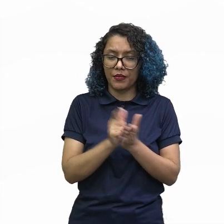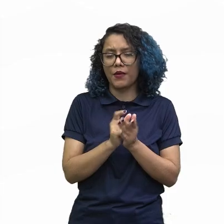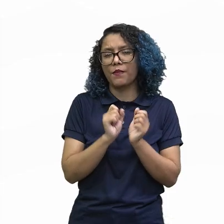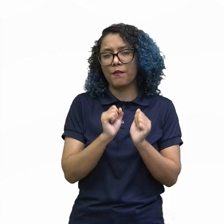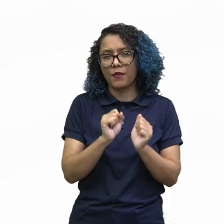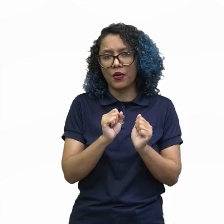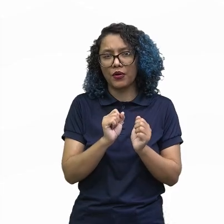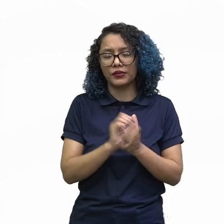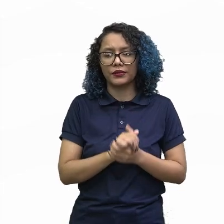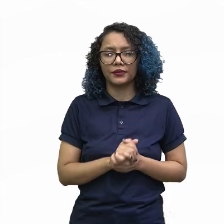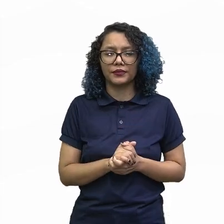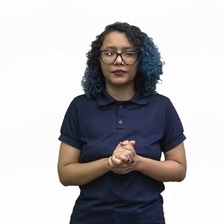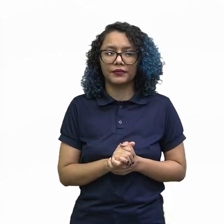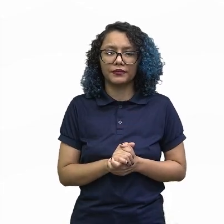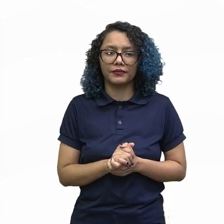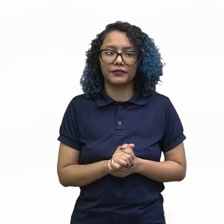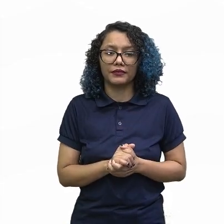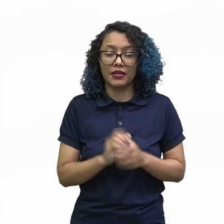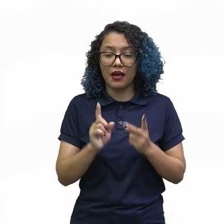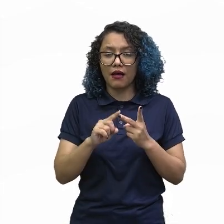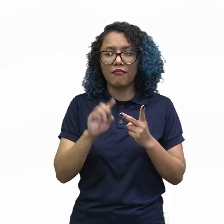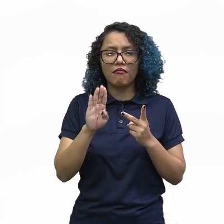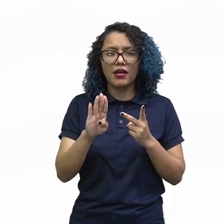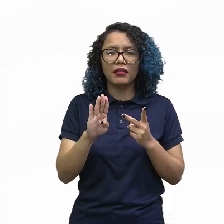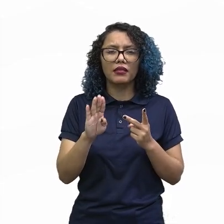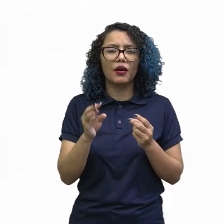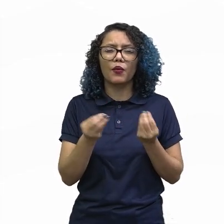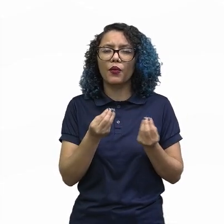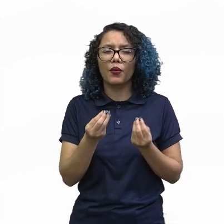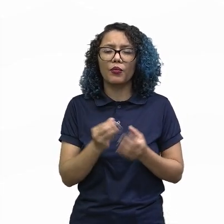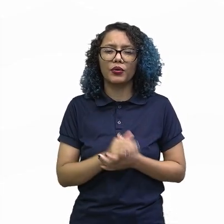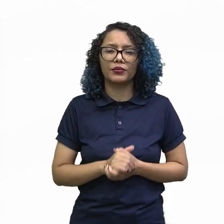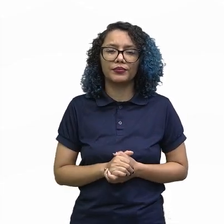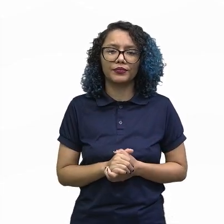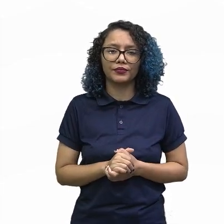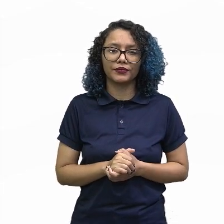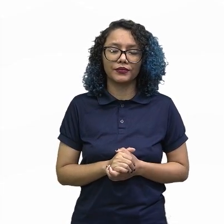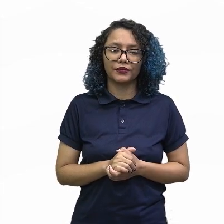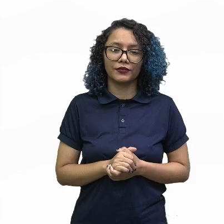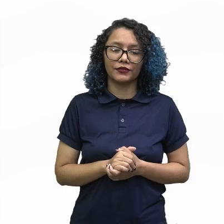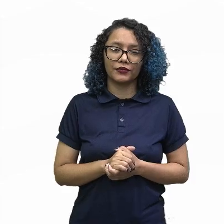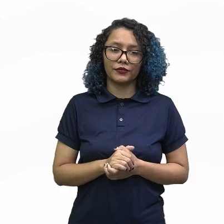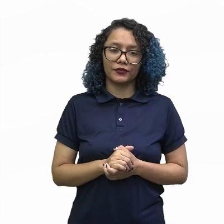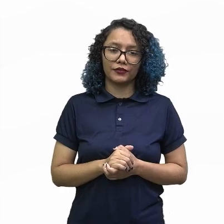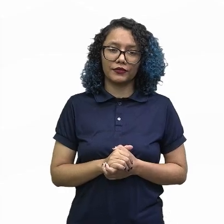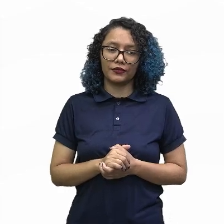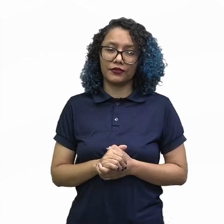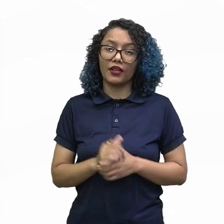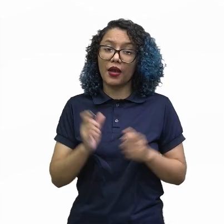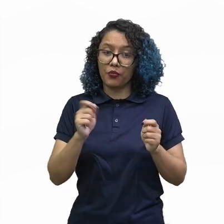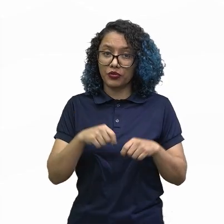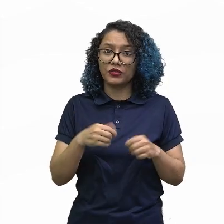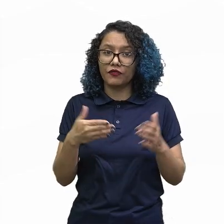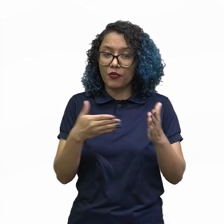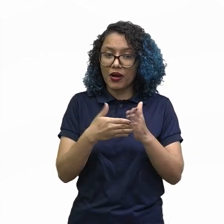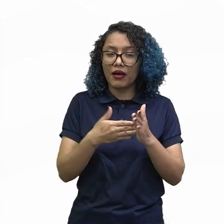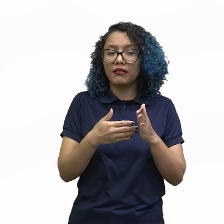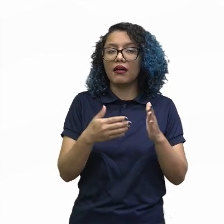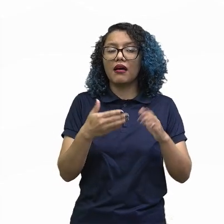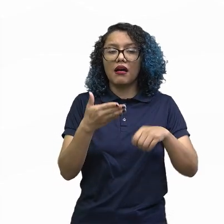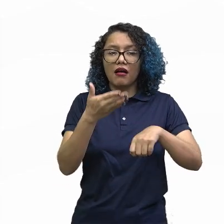seja, o papel e a pele. Radiação beta, você percebe que ela vai até o alumínio. Já